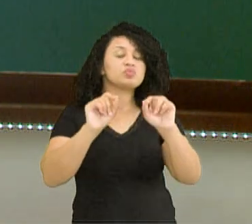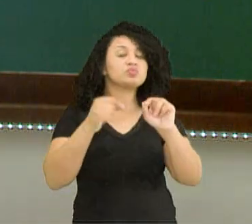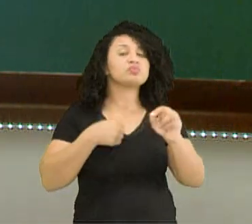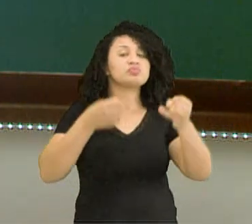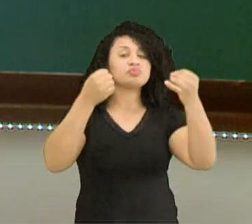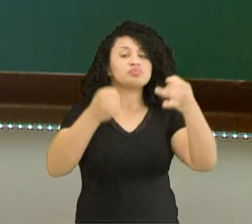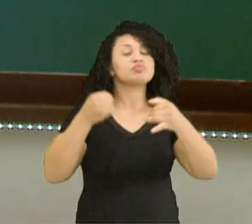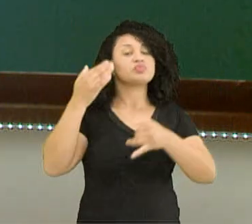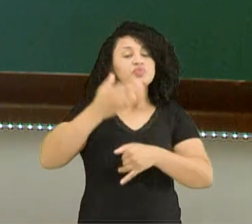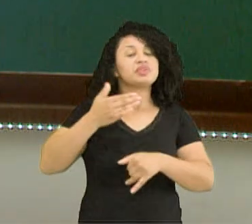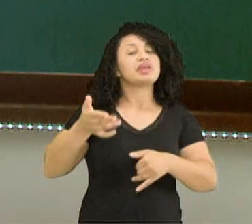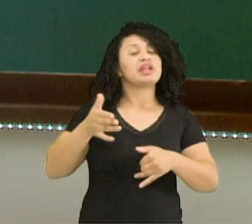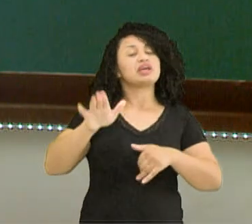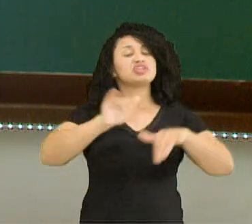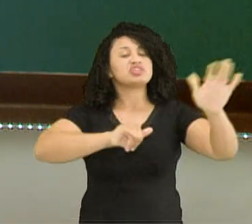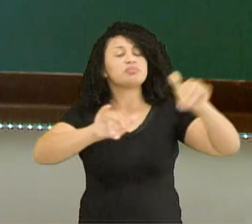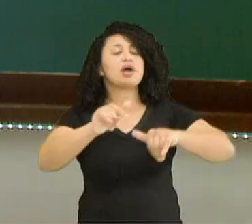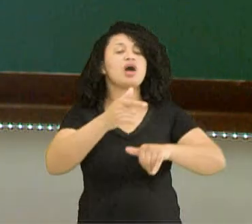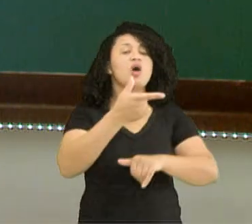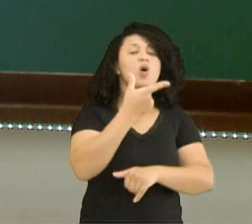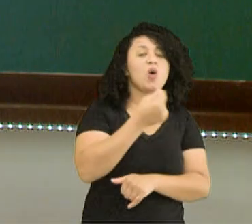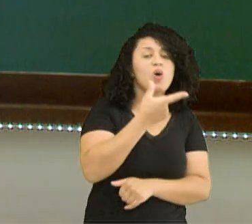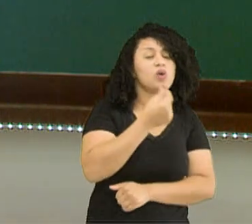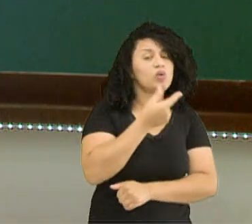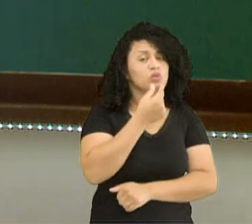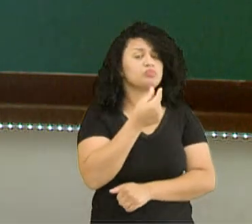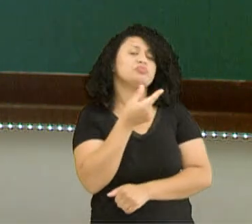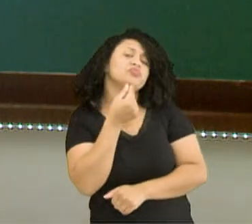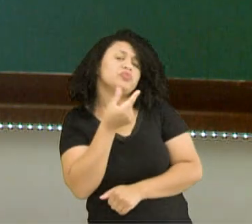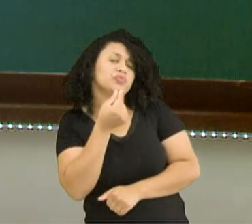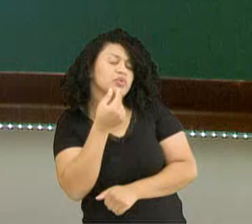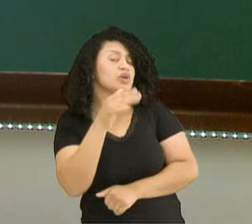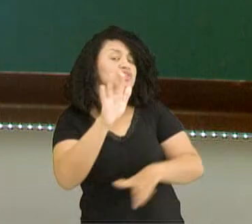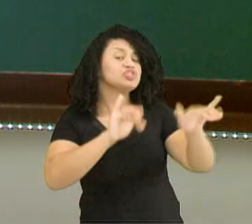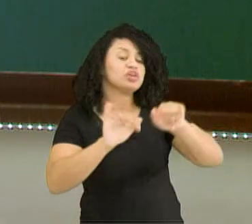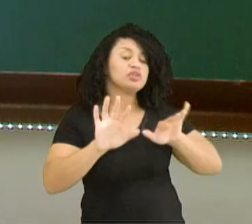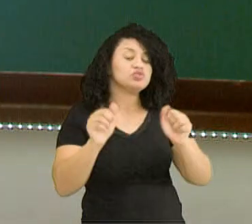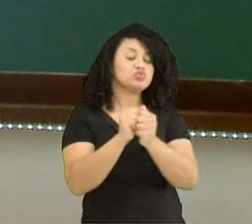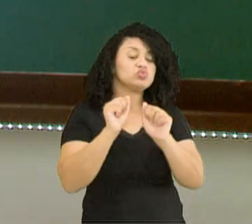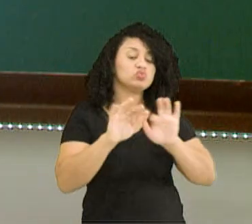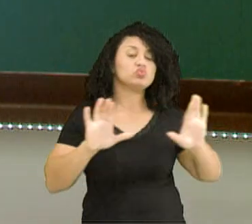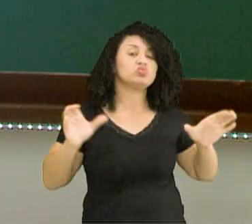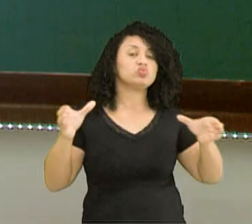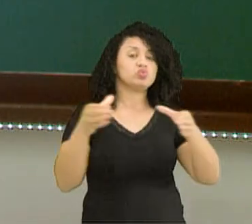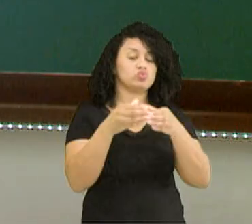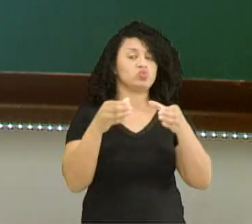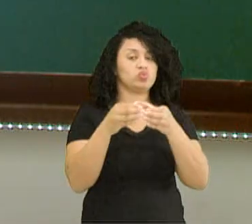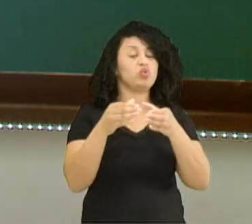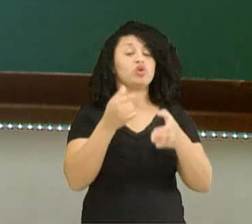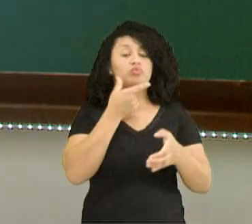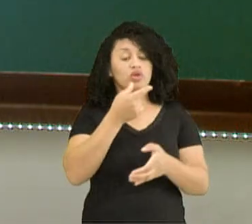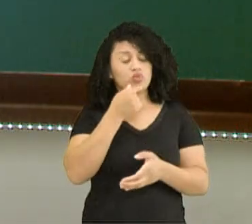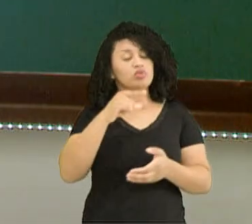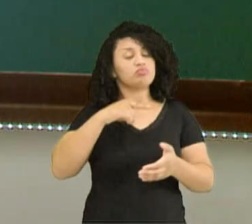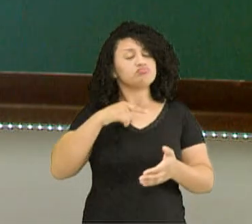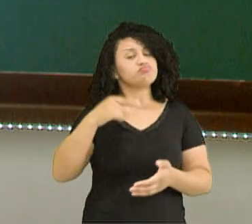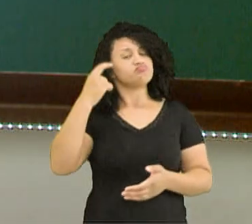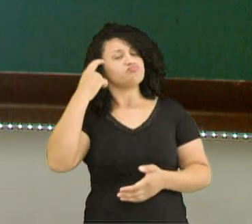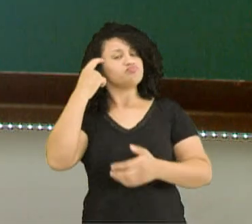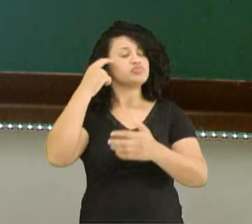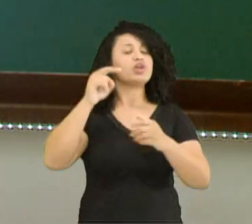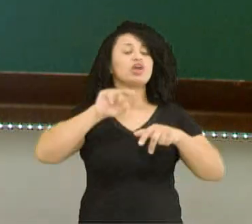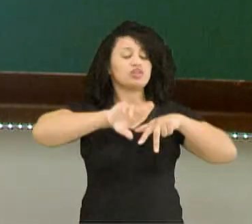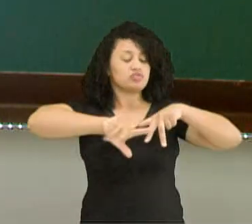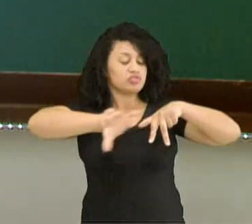angariar quanto mais homens e meninos para se juntar nessa campanha, para que os homens também tenham esse pensamento de igualdade